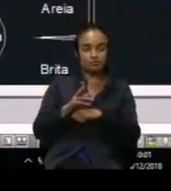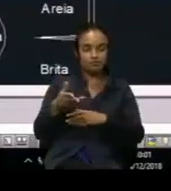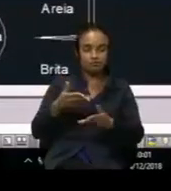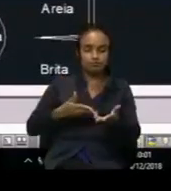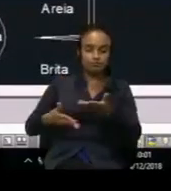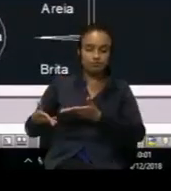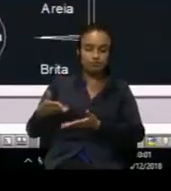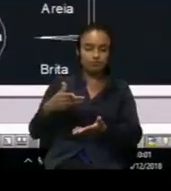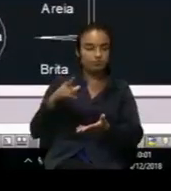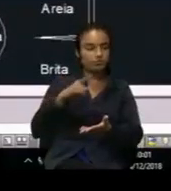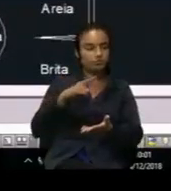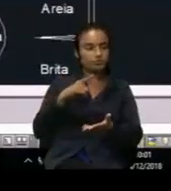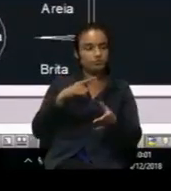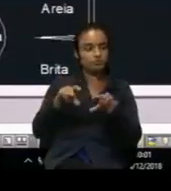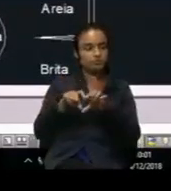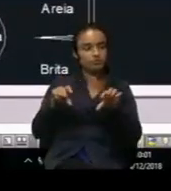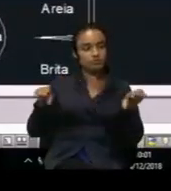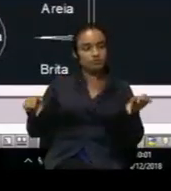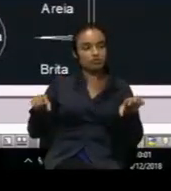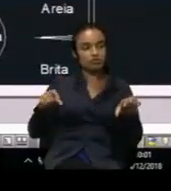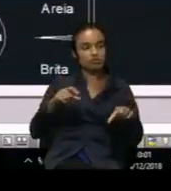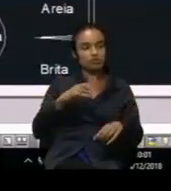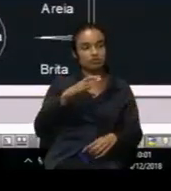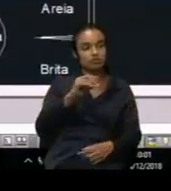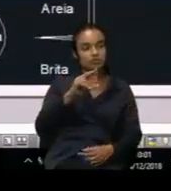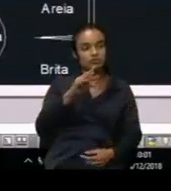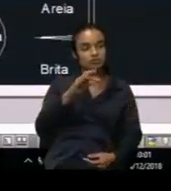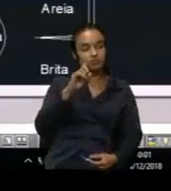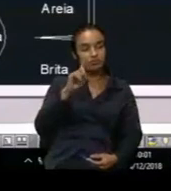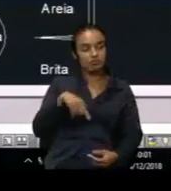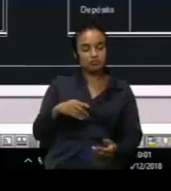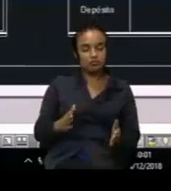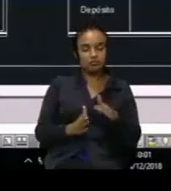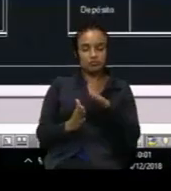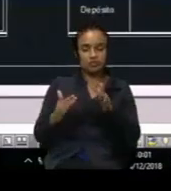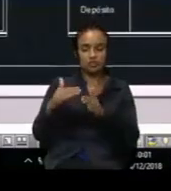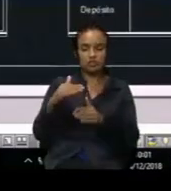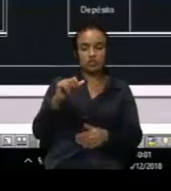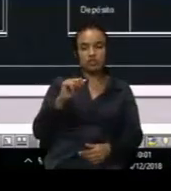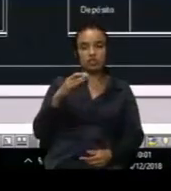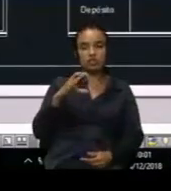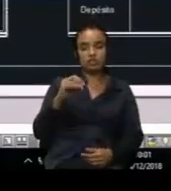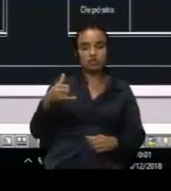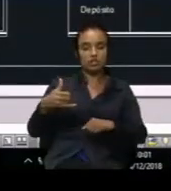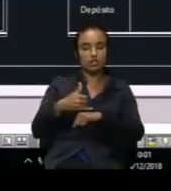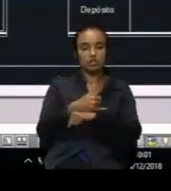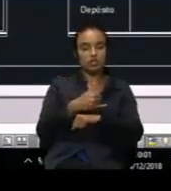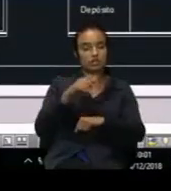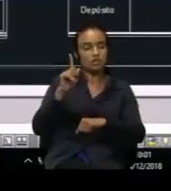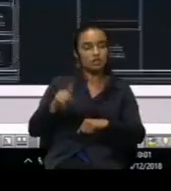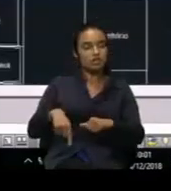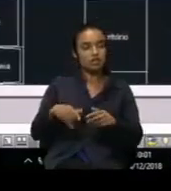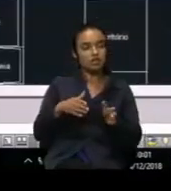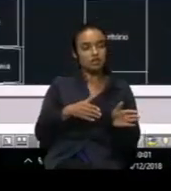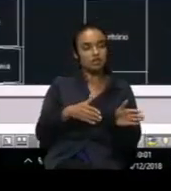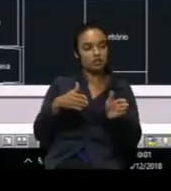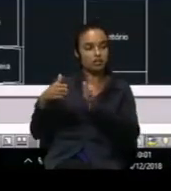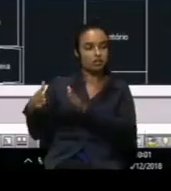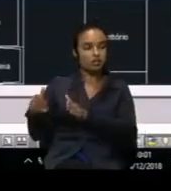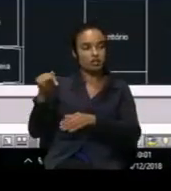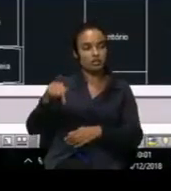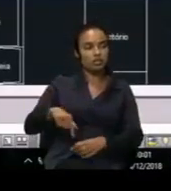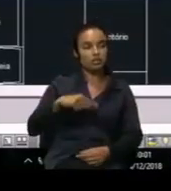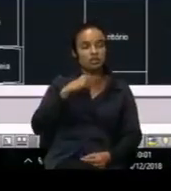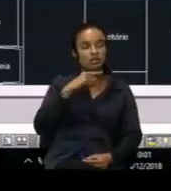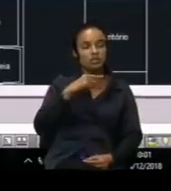obra para dar um gás aqui na atividade de corte, dobra de aço, para a gente poder eliminar essa etapa e não ficar